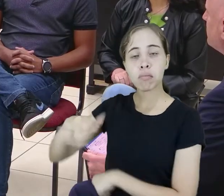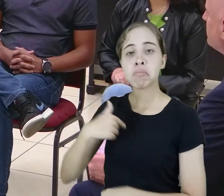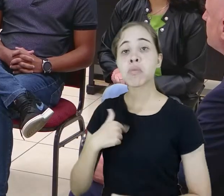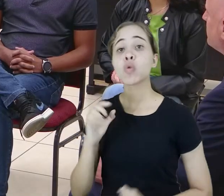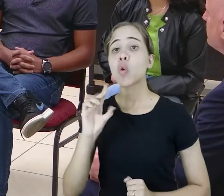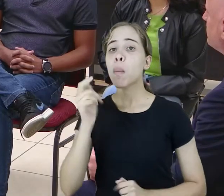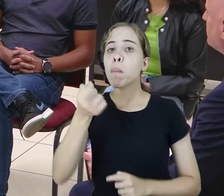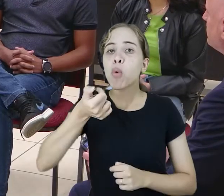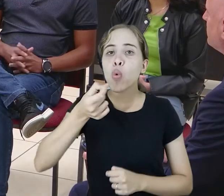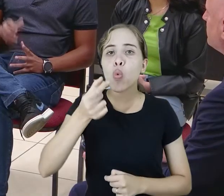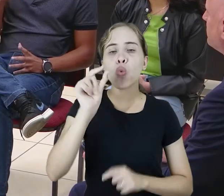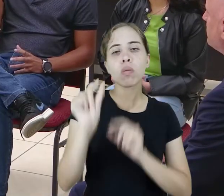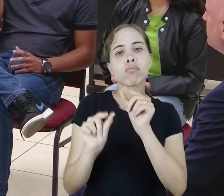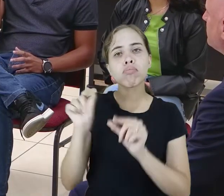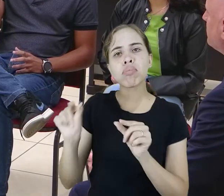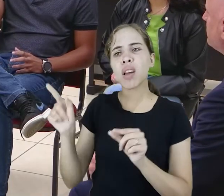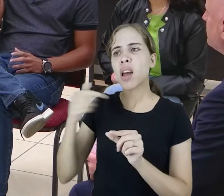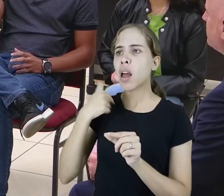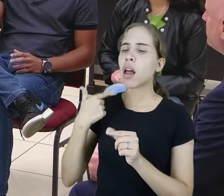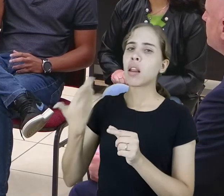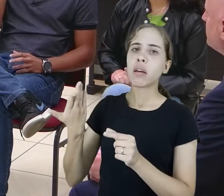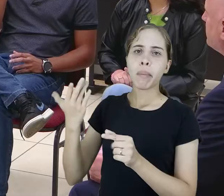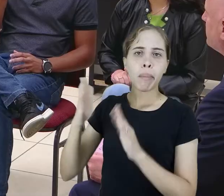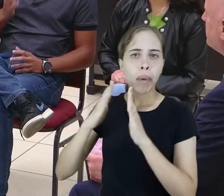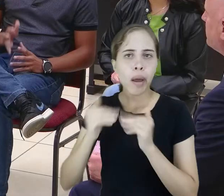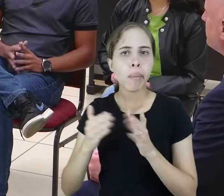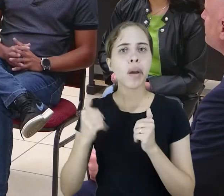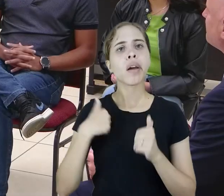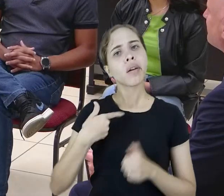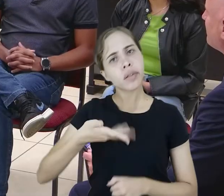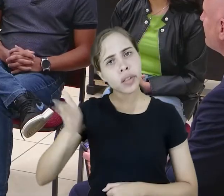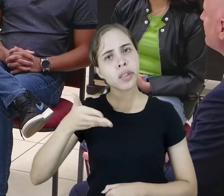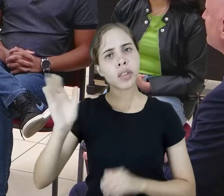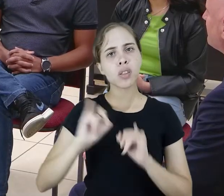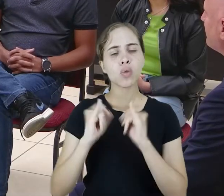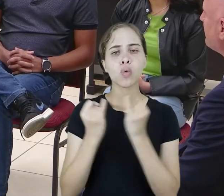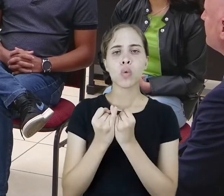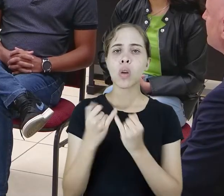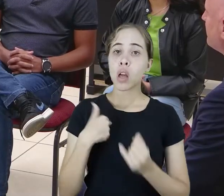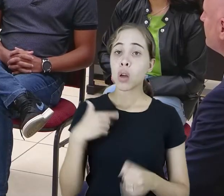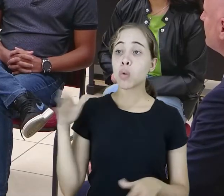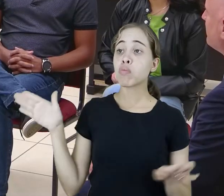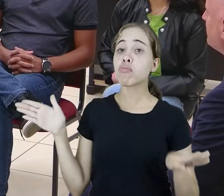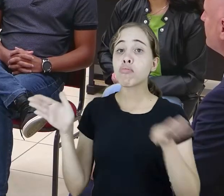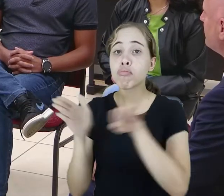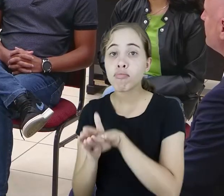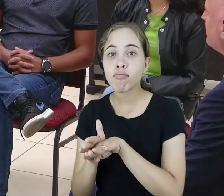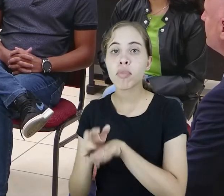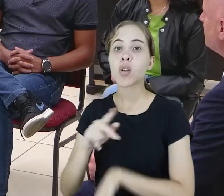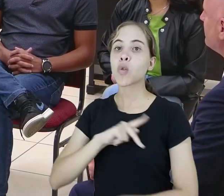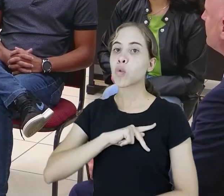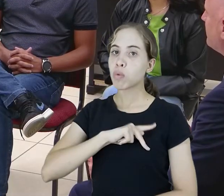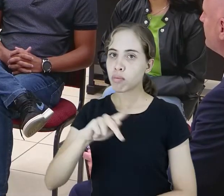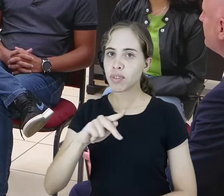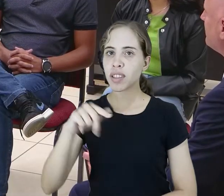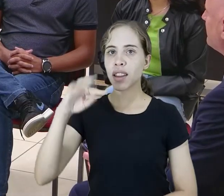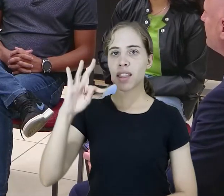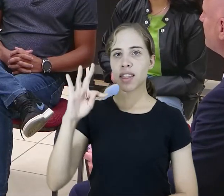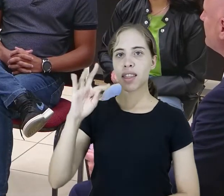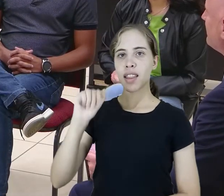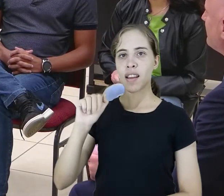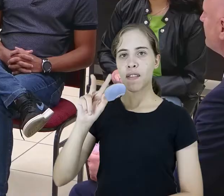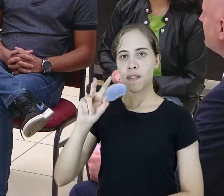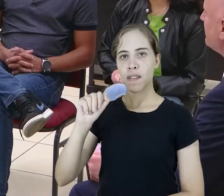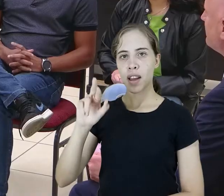essas poucas pessoas insistiam que eu fosse para o instituto. E quando eu cheguei lá, eu encontrei o presidente Tavares, o Eduardo